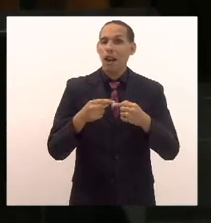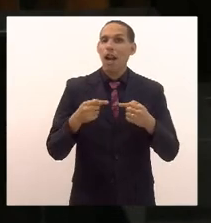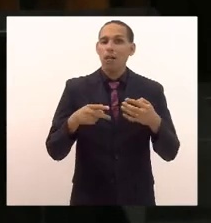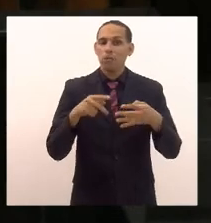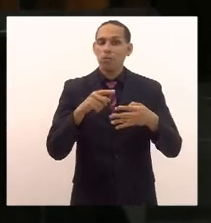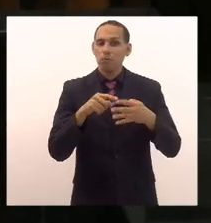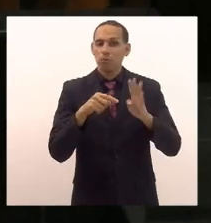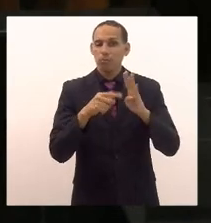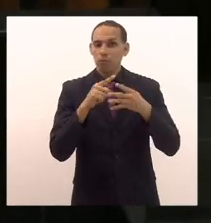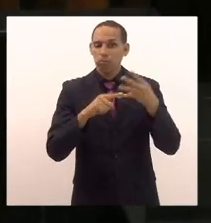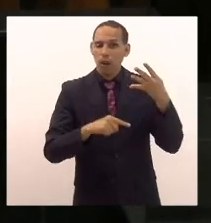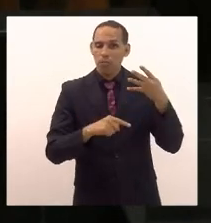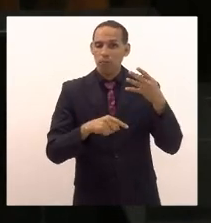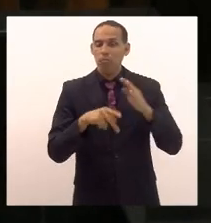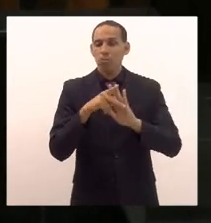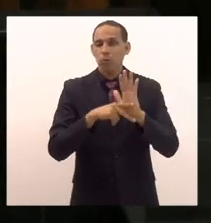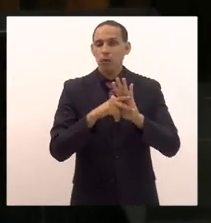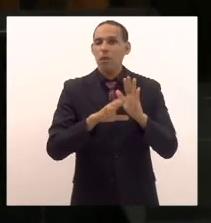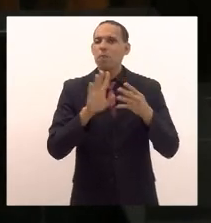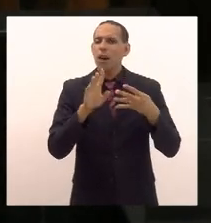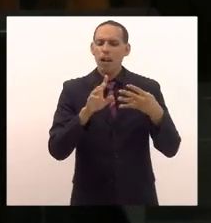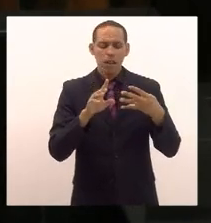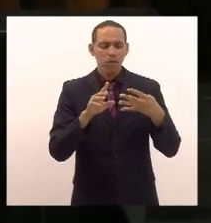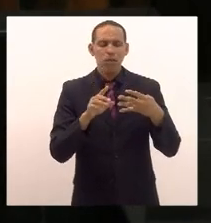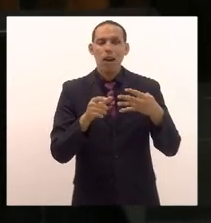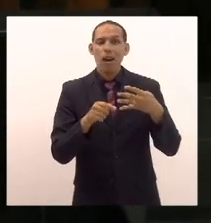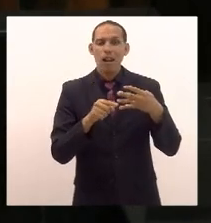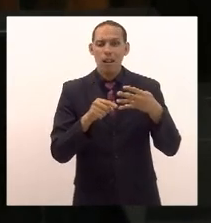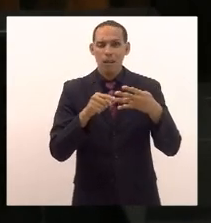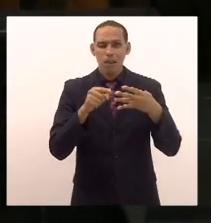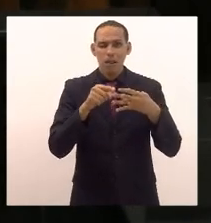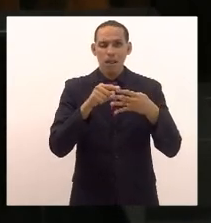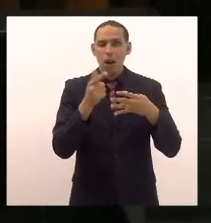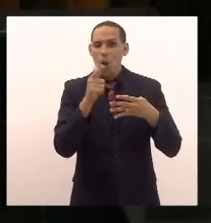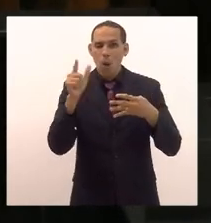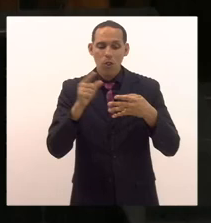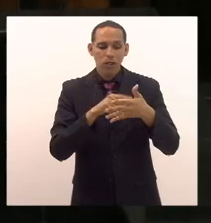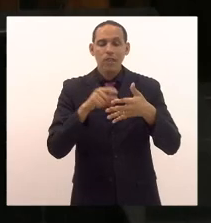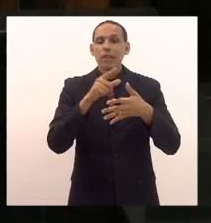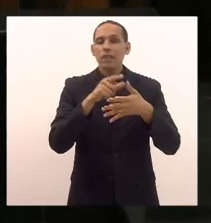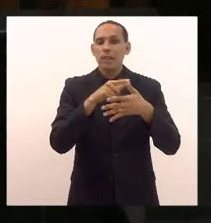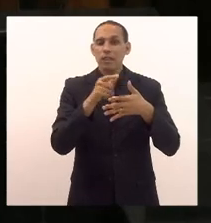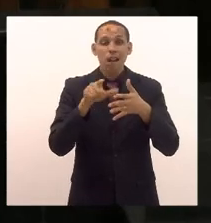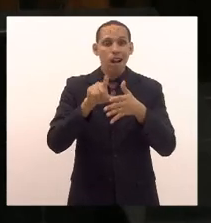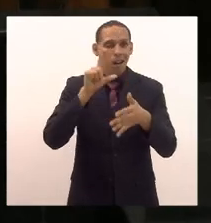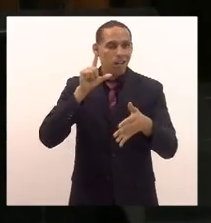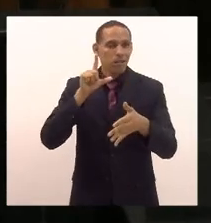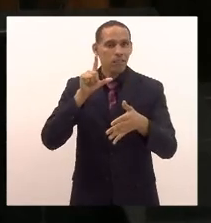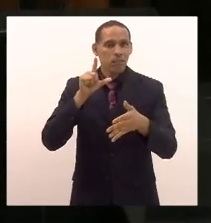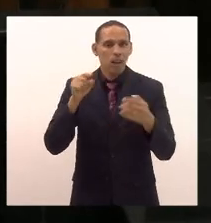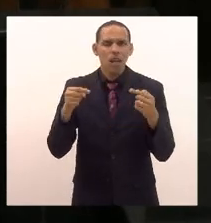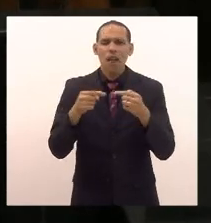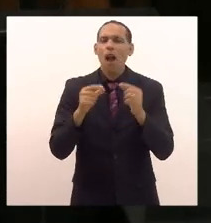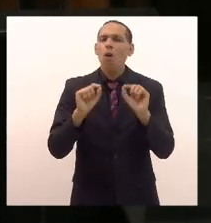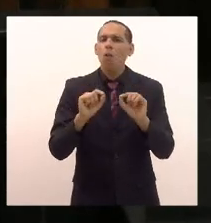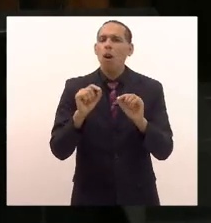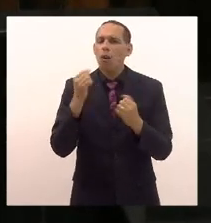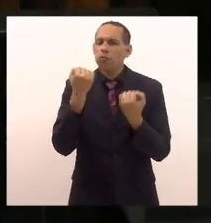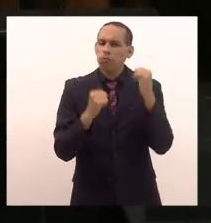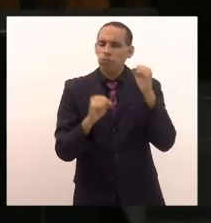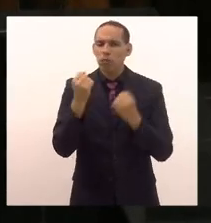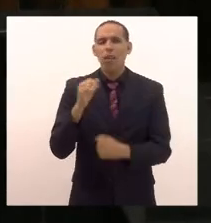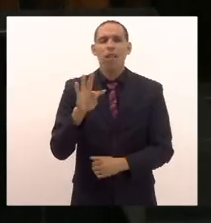projetos mais um quinto anterior aos mesmos que dizia respeito a Indústria